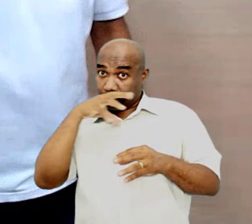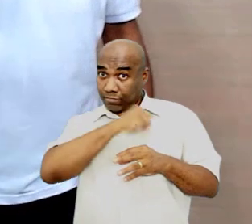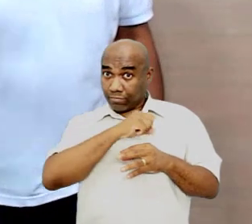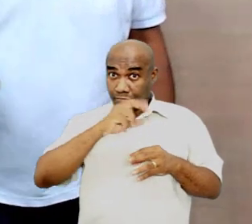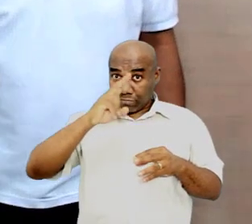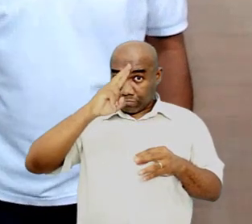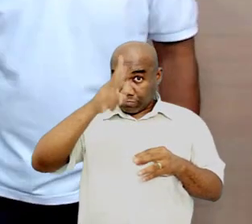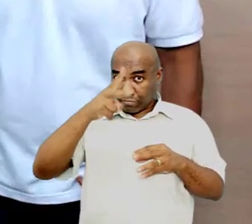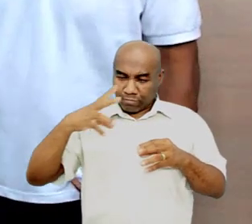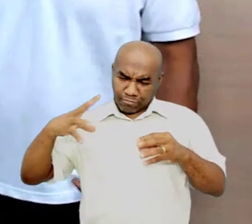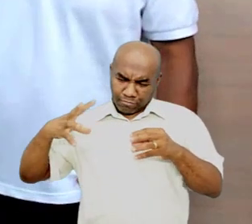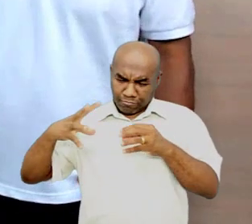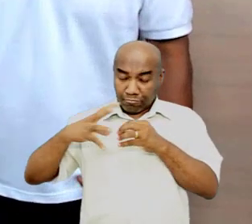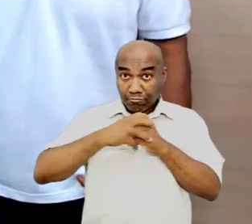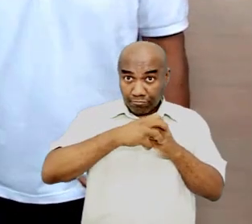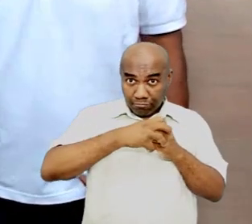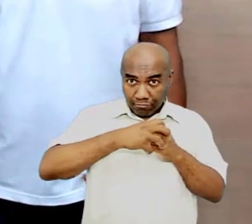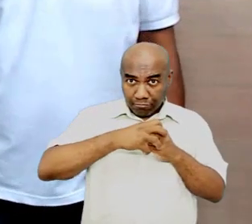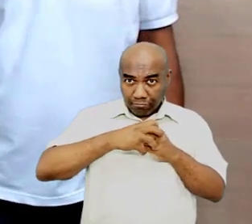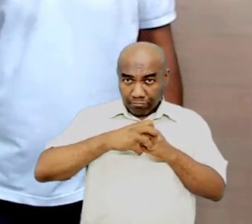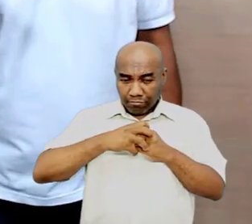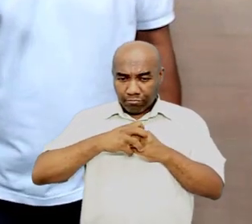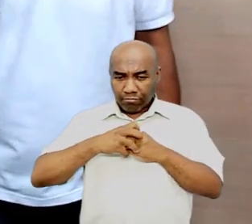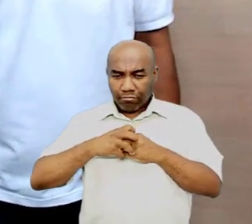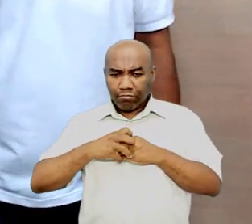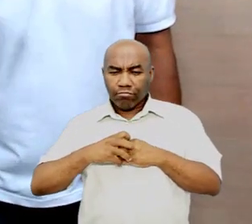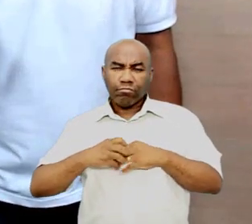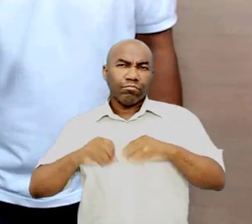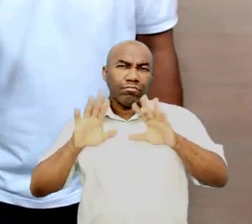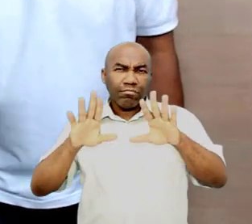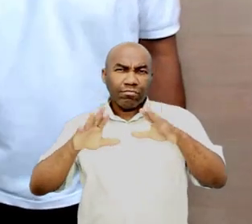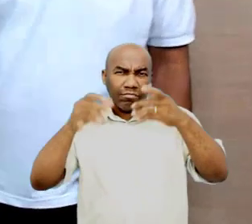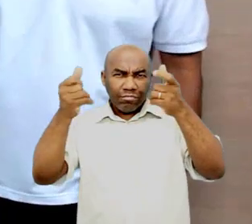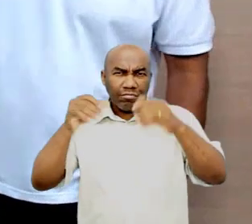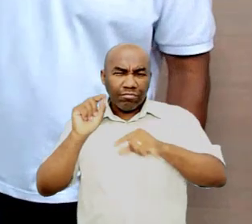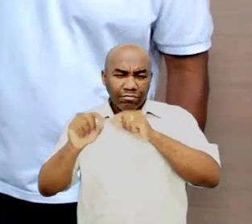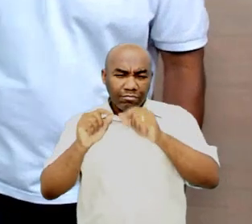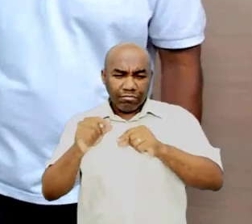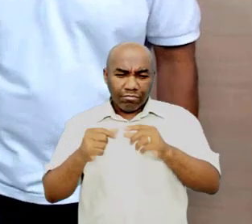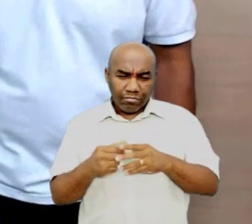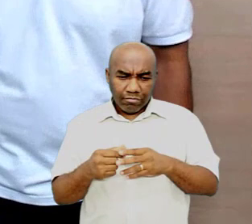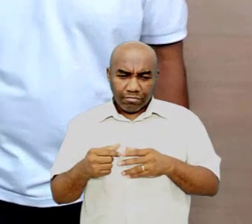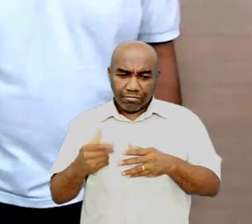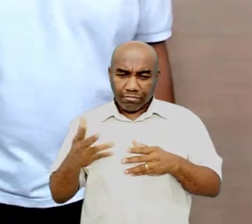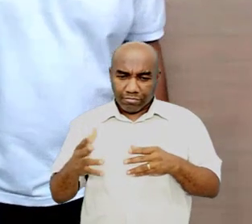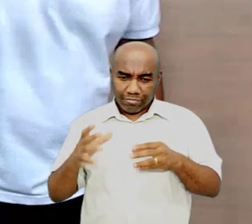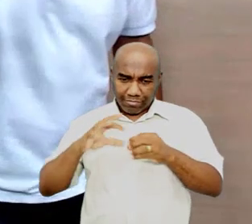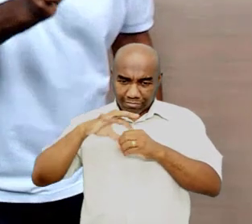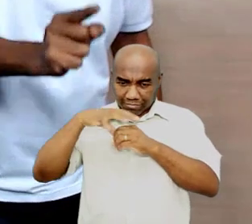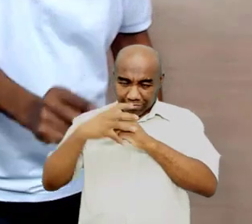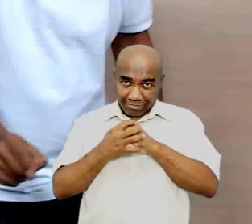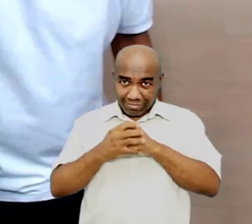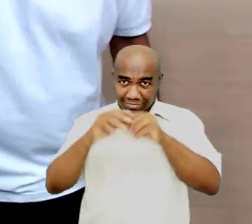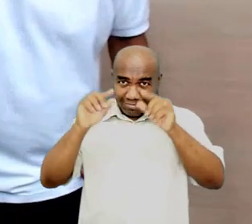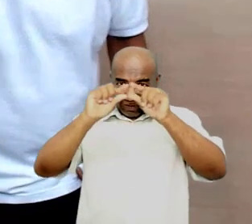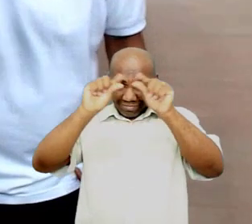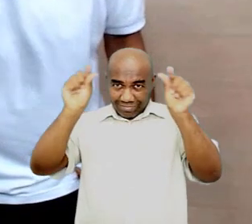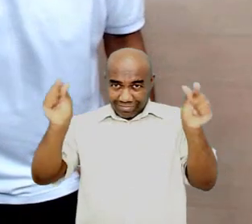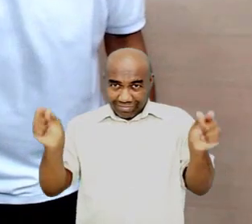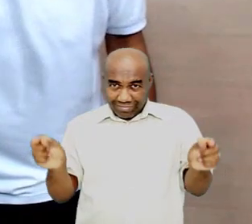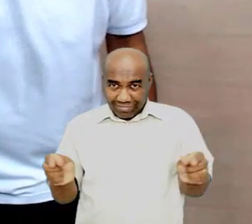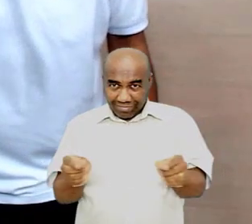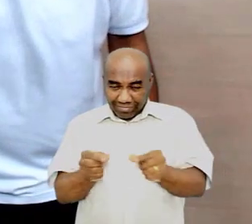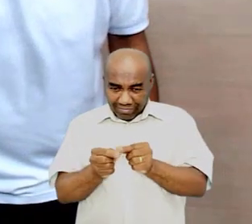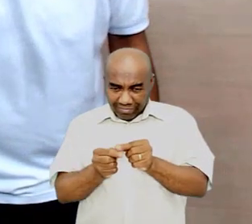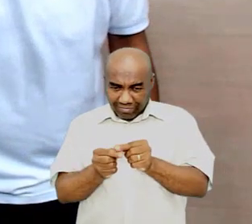Preste atenção nisso. Essas proteínas que eu falei, essas proteínas que servem para